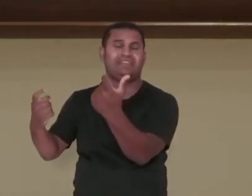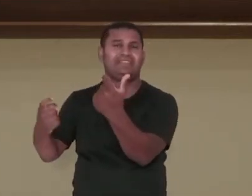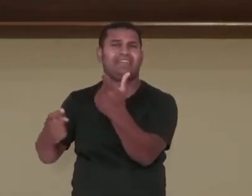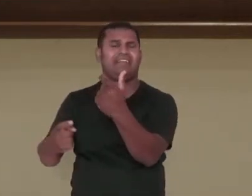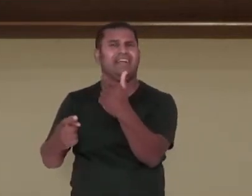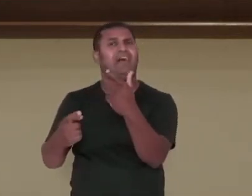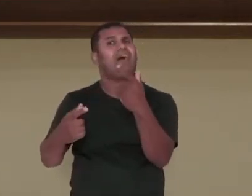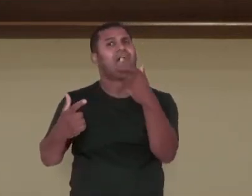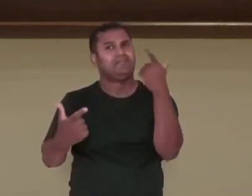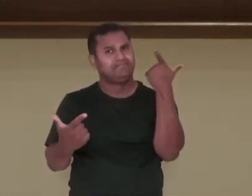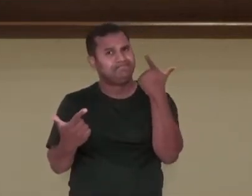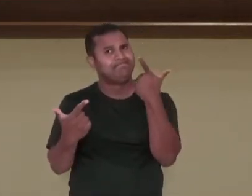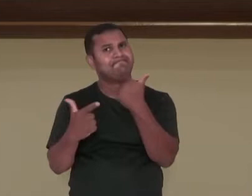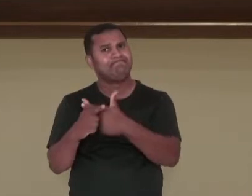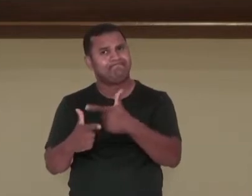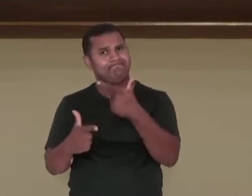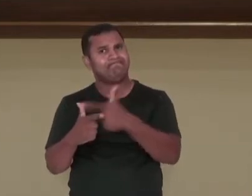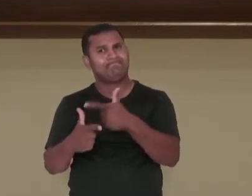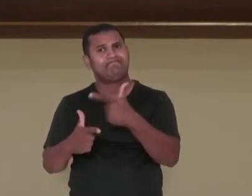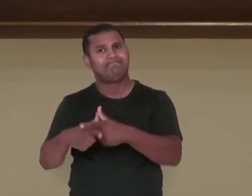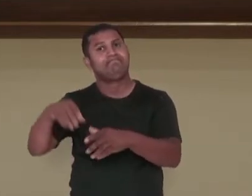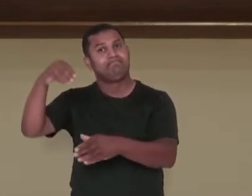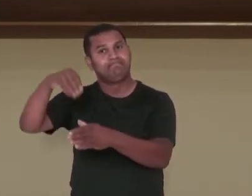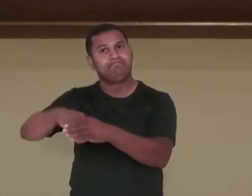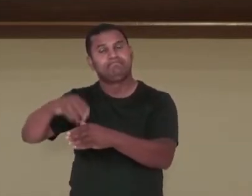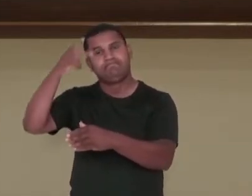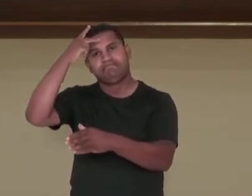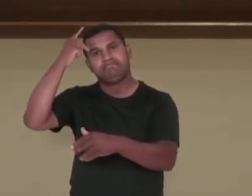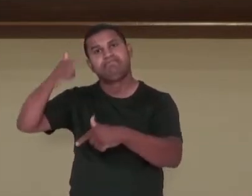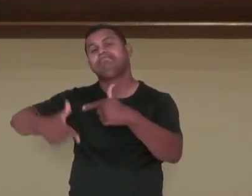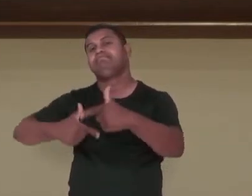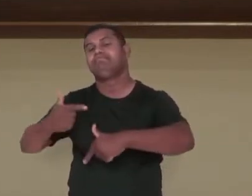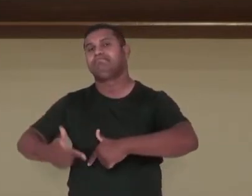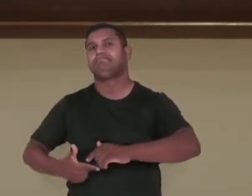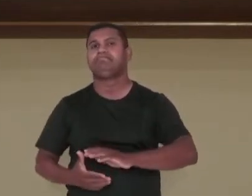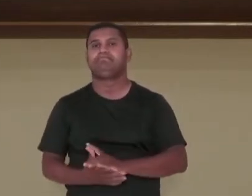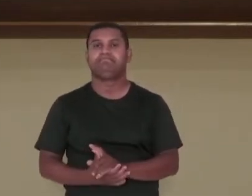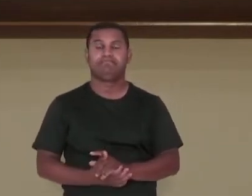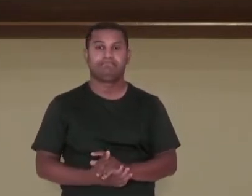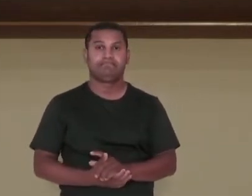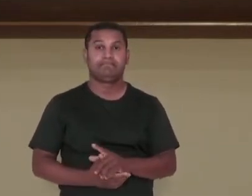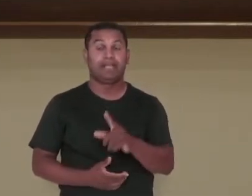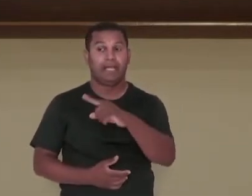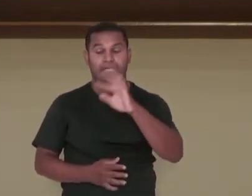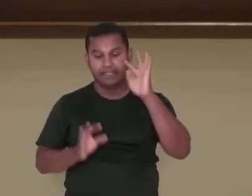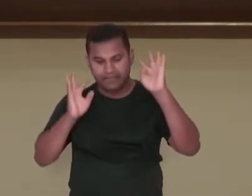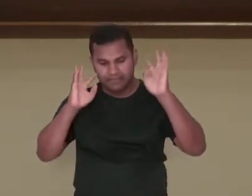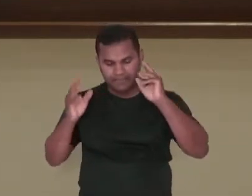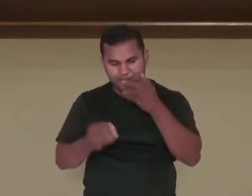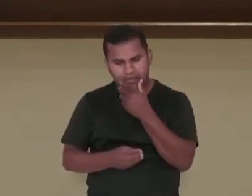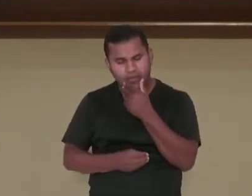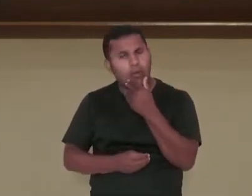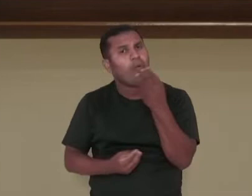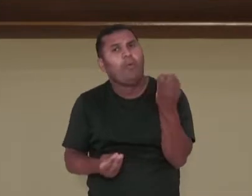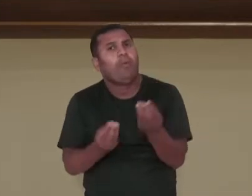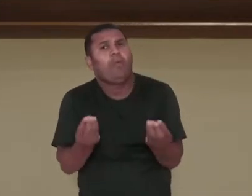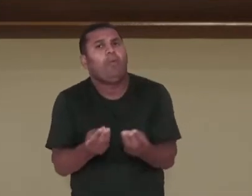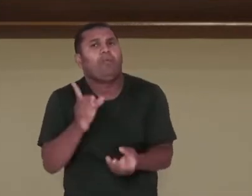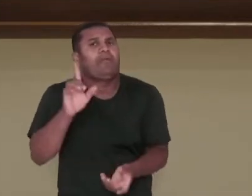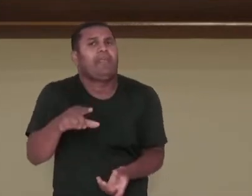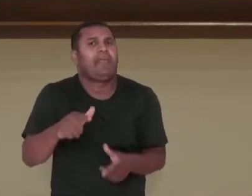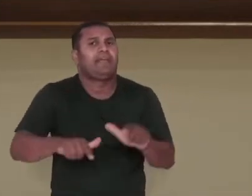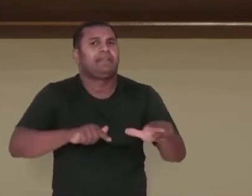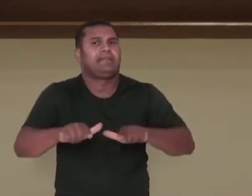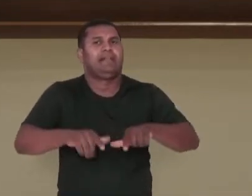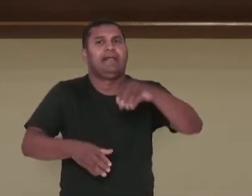pensa, né, como que essas fábricas no início do século XX, como que era trabalhar nessas condições? É claro que os trabalhadores